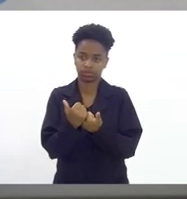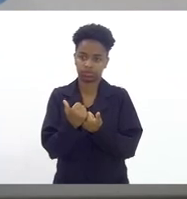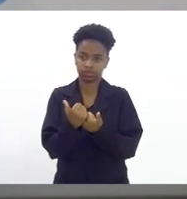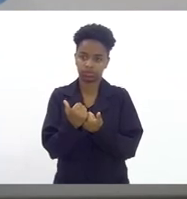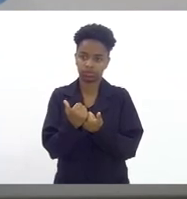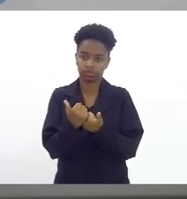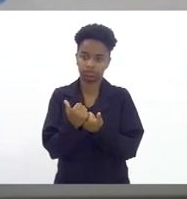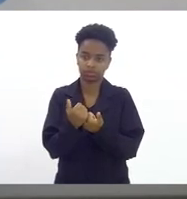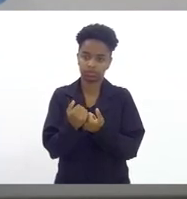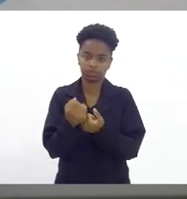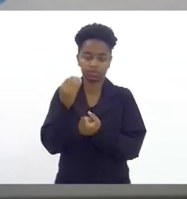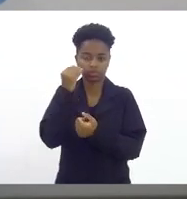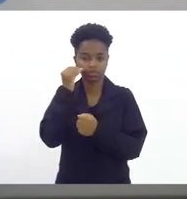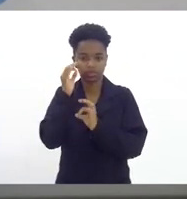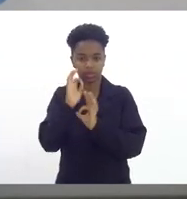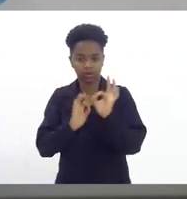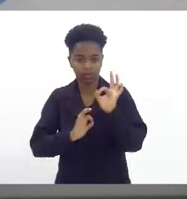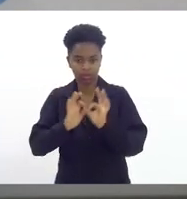regular